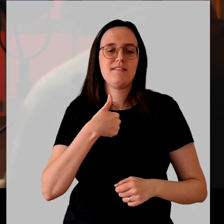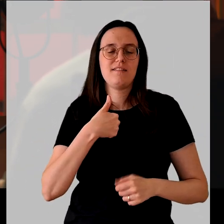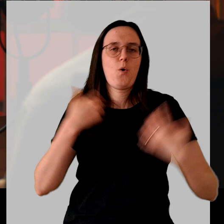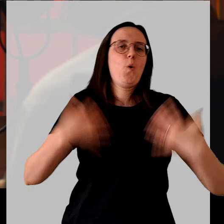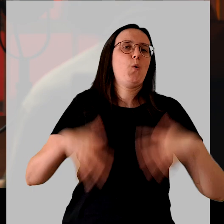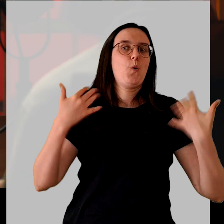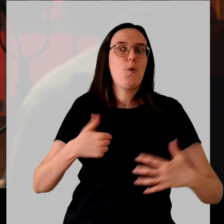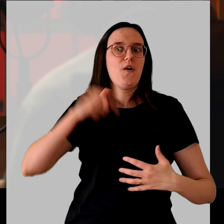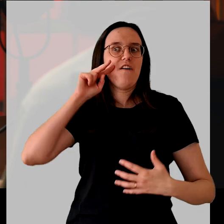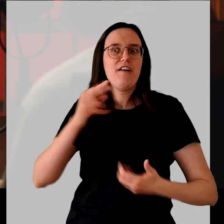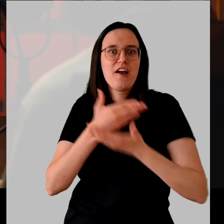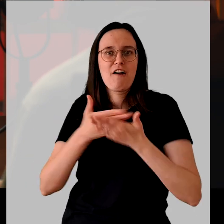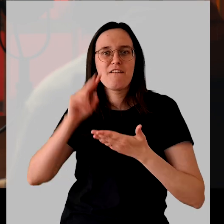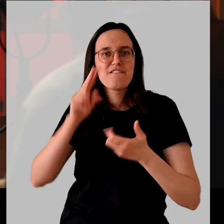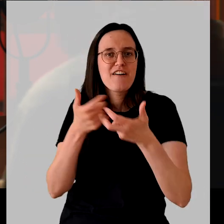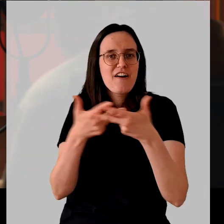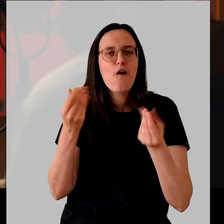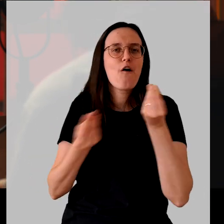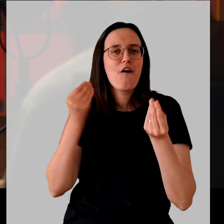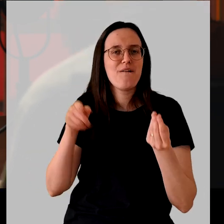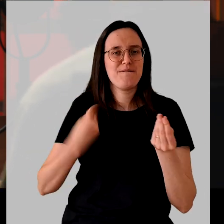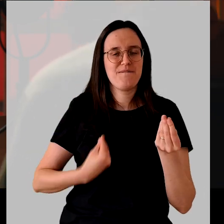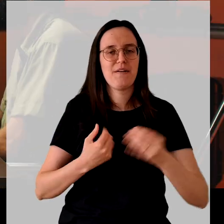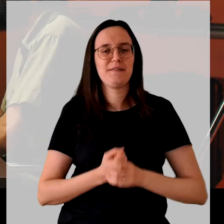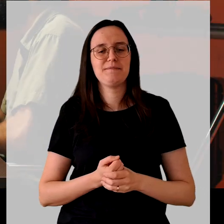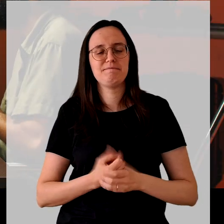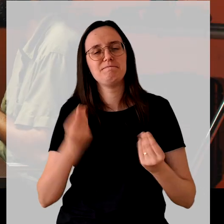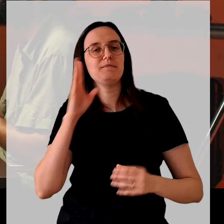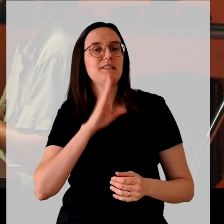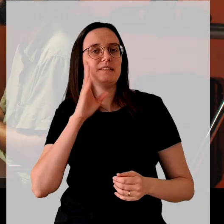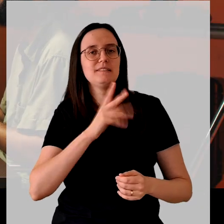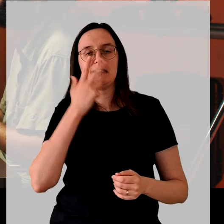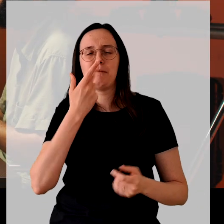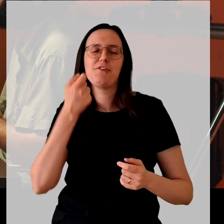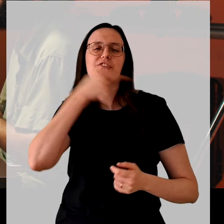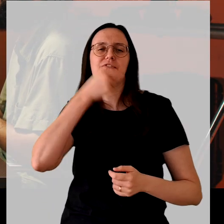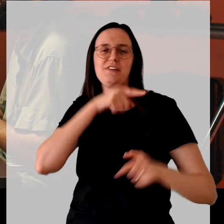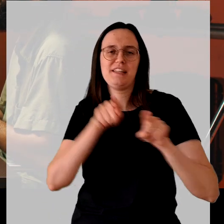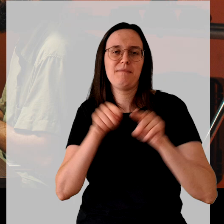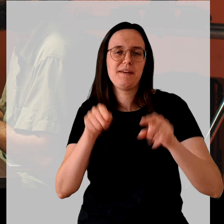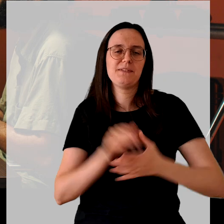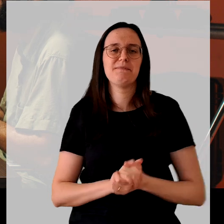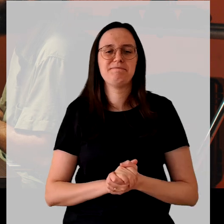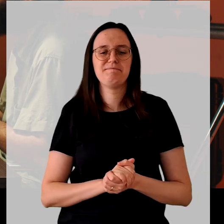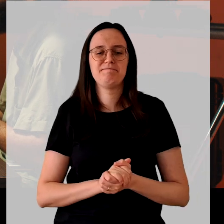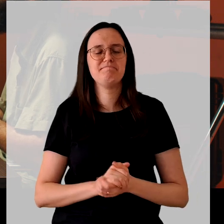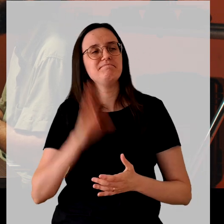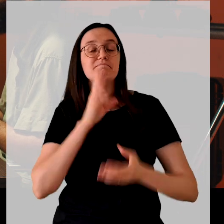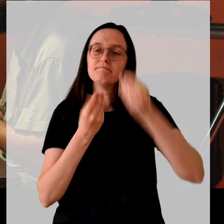fico alucinado quando começo a ver o negócio, como é que acontece. É muito legal, deve ser muito divertido trabalhar com isso,